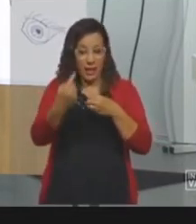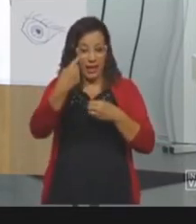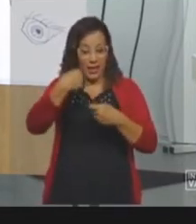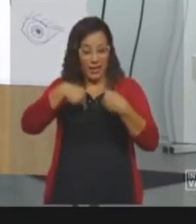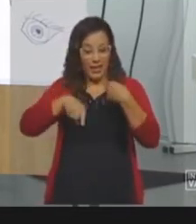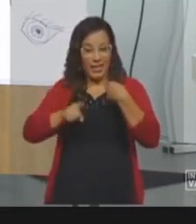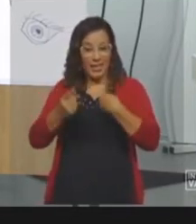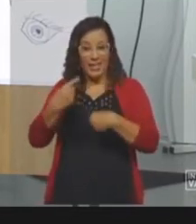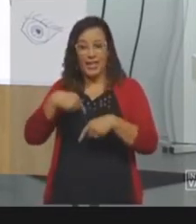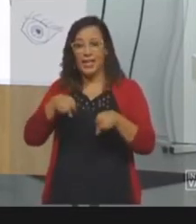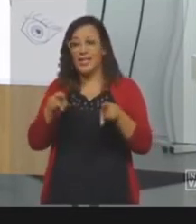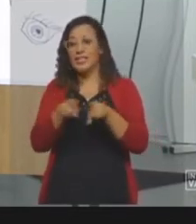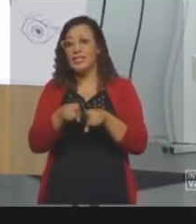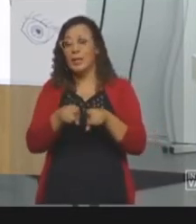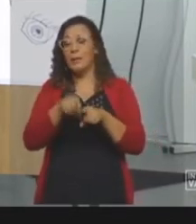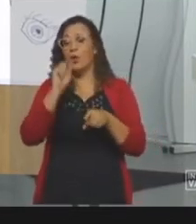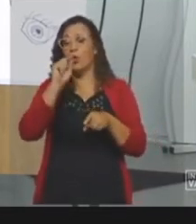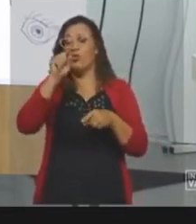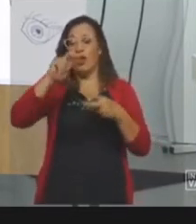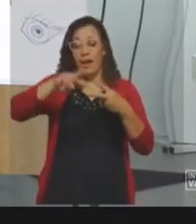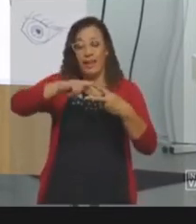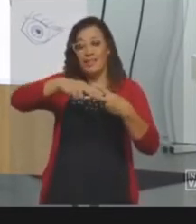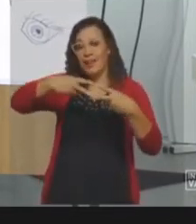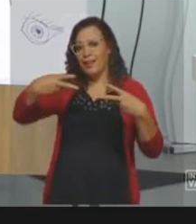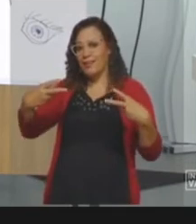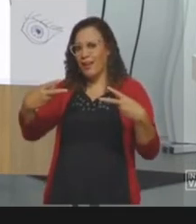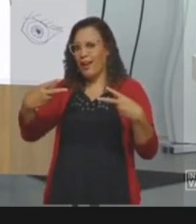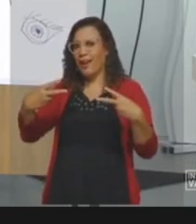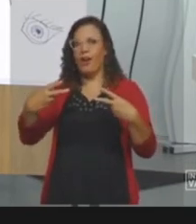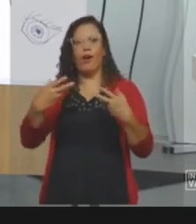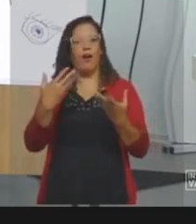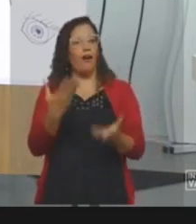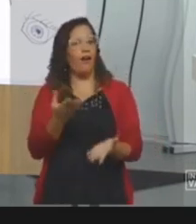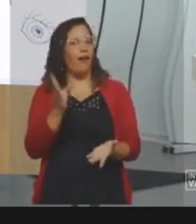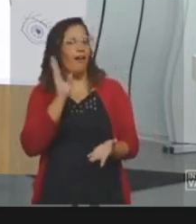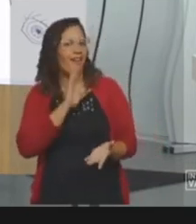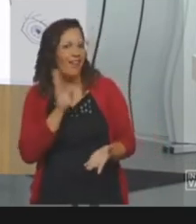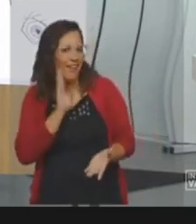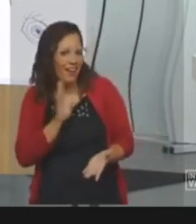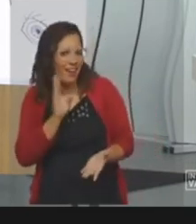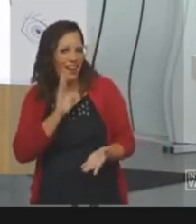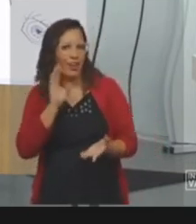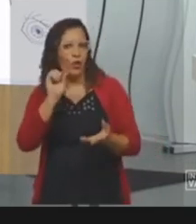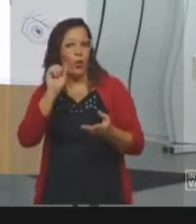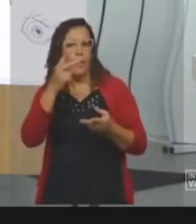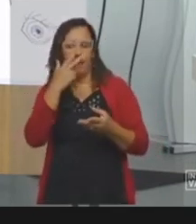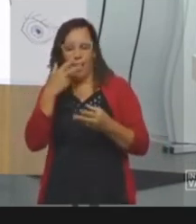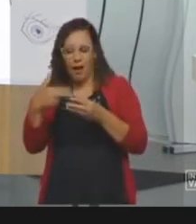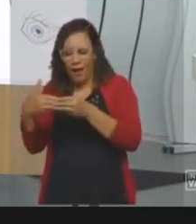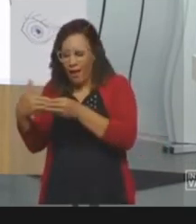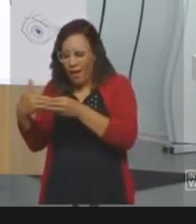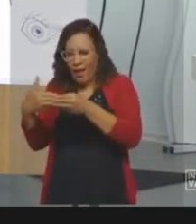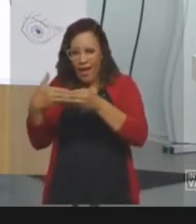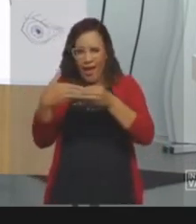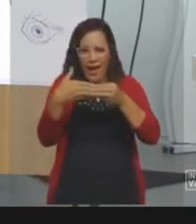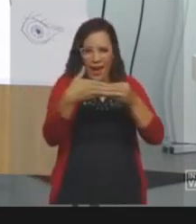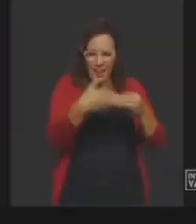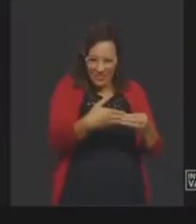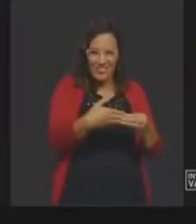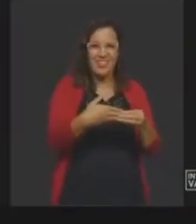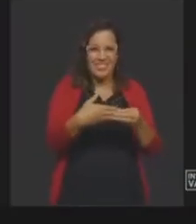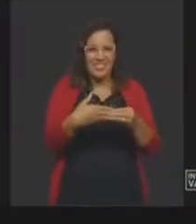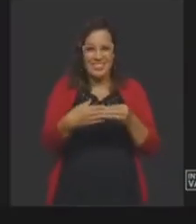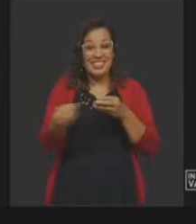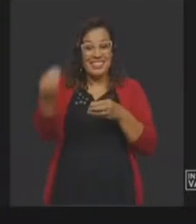ele vai levar também o DNA que você inseriu lá. Olha só que beleza esse vírus, né? Um transportador daquele DNA que você quer colocar dentro